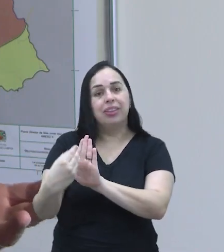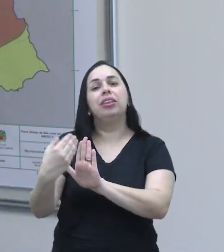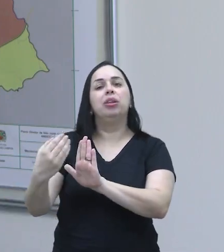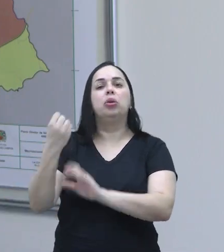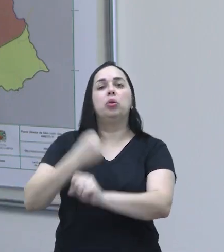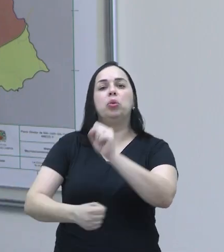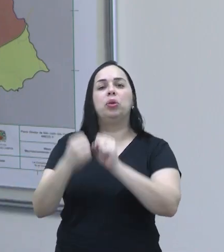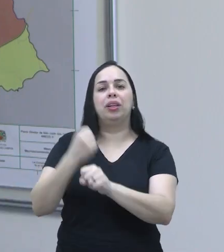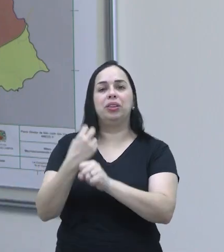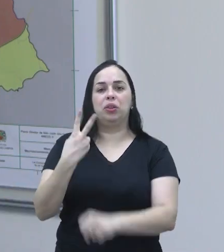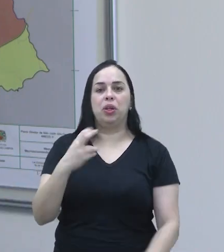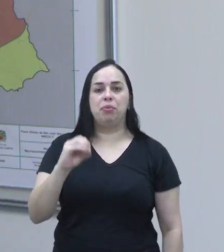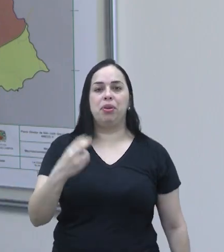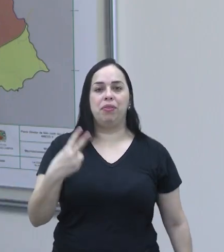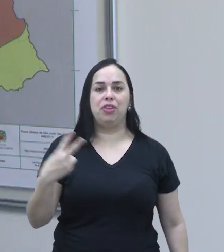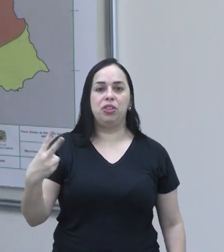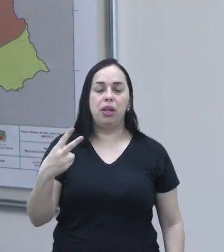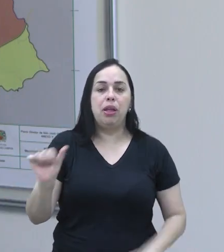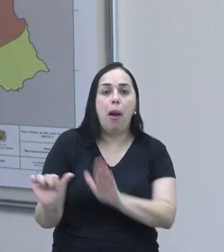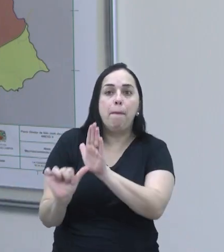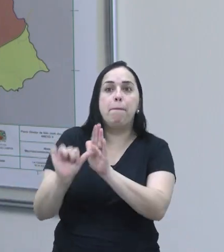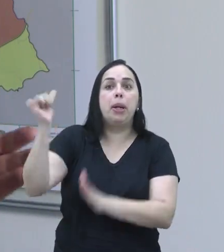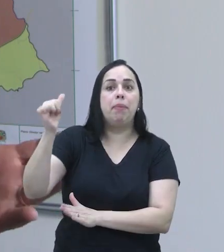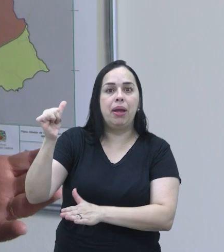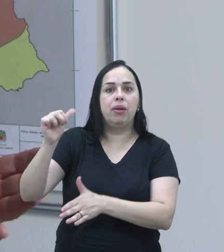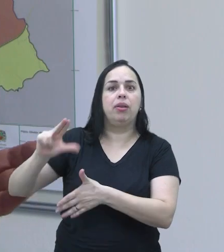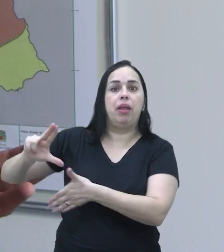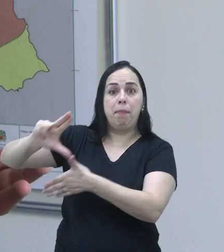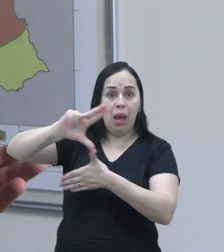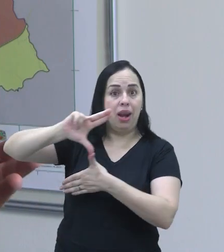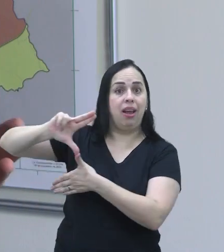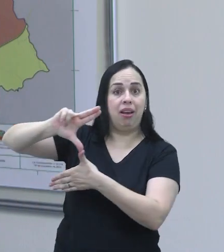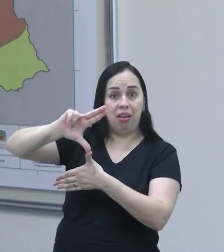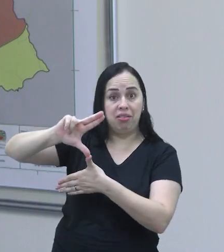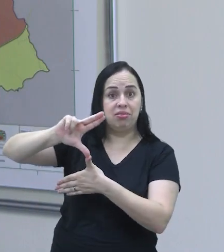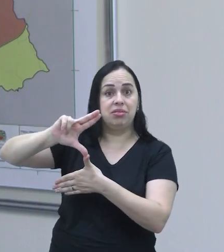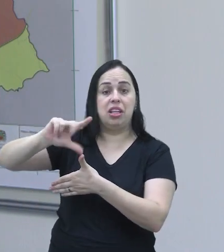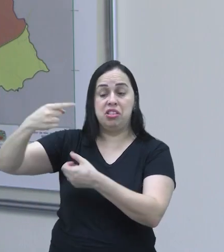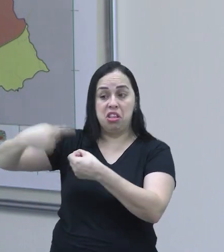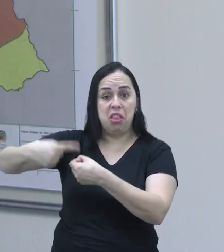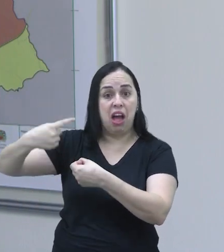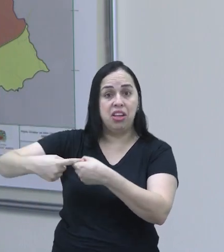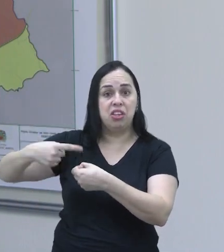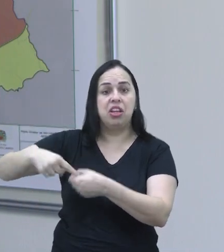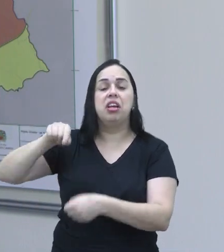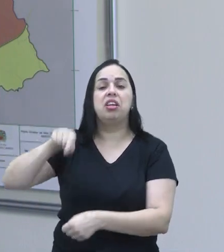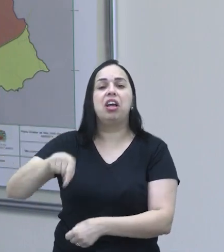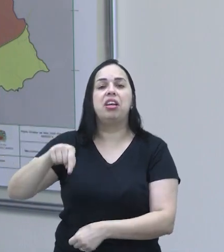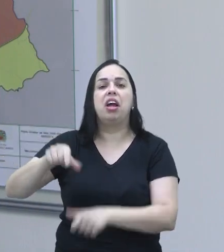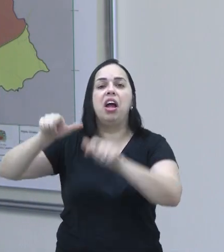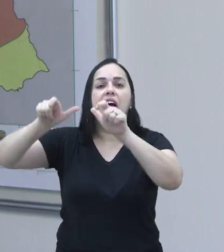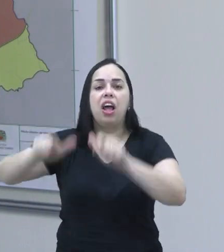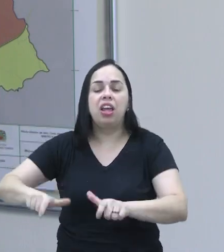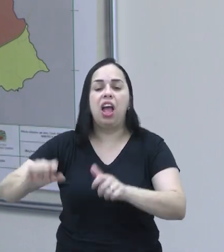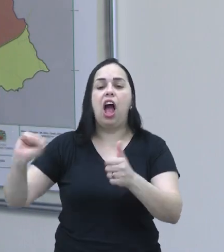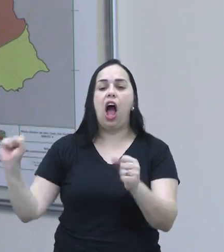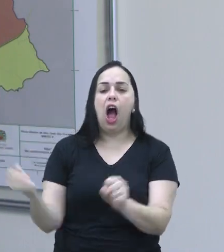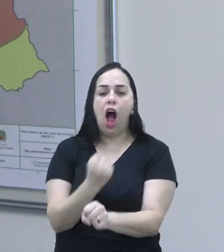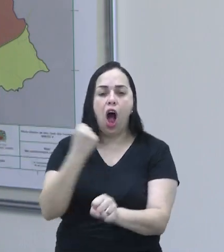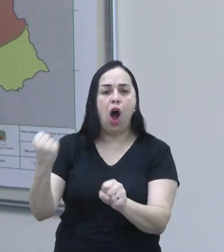exemplo disso. São José, em 2022, foi o primeiro município na América Latina que estabeleceu que o seu ambiente